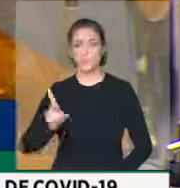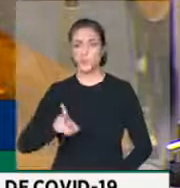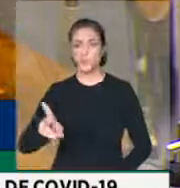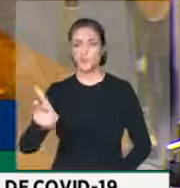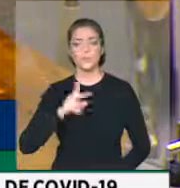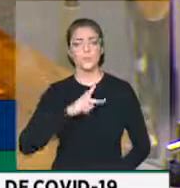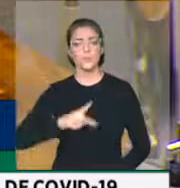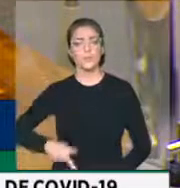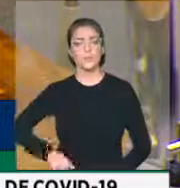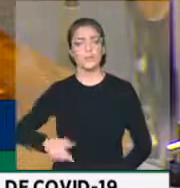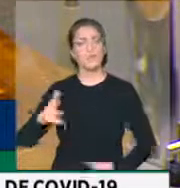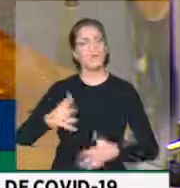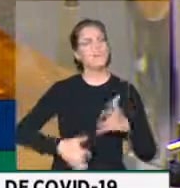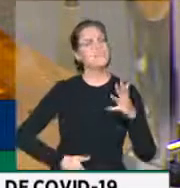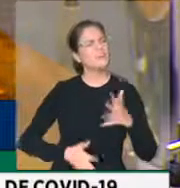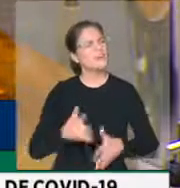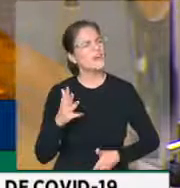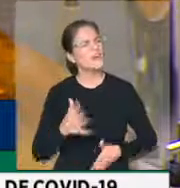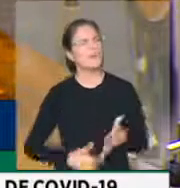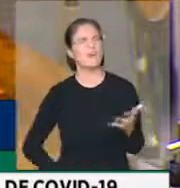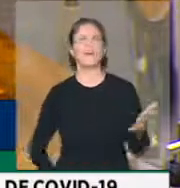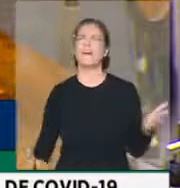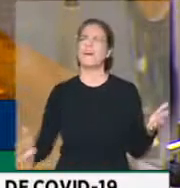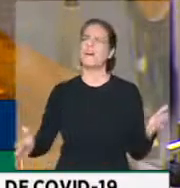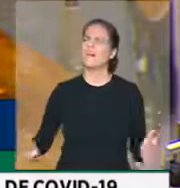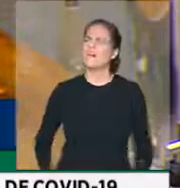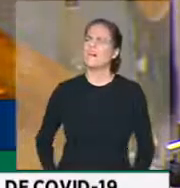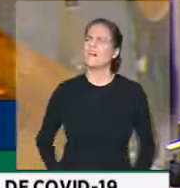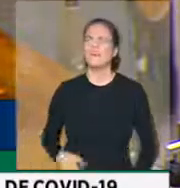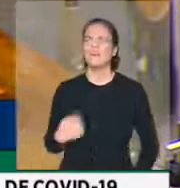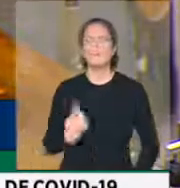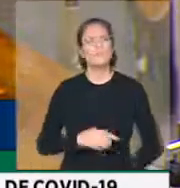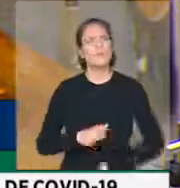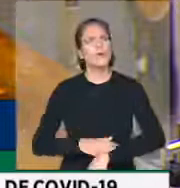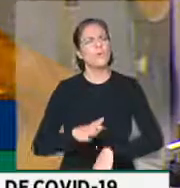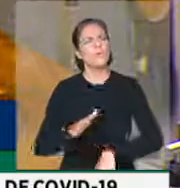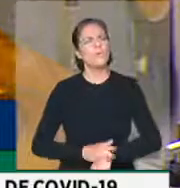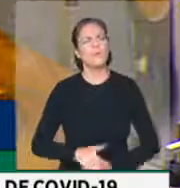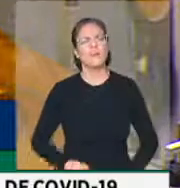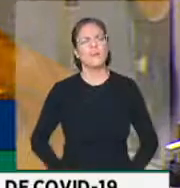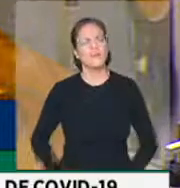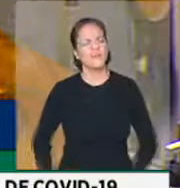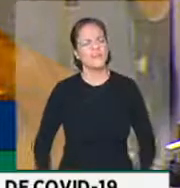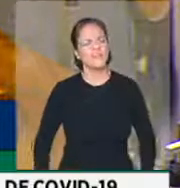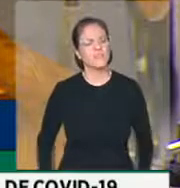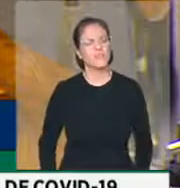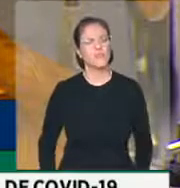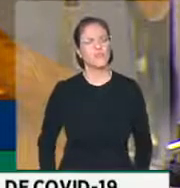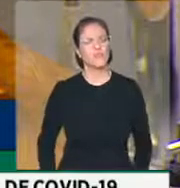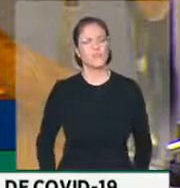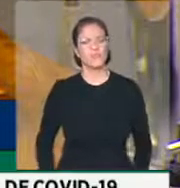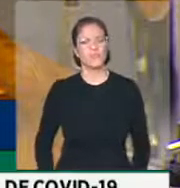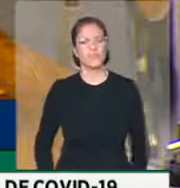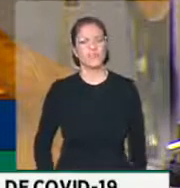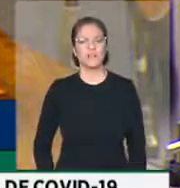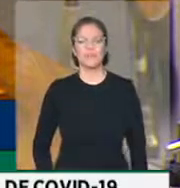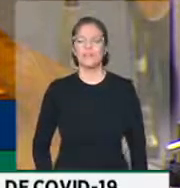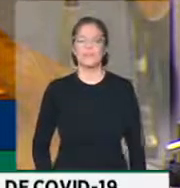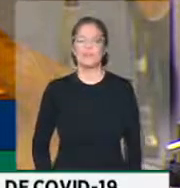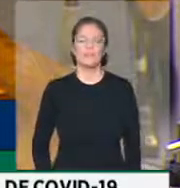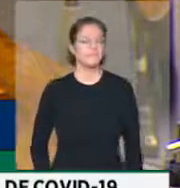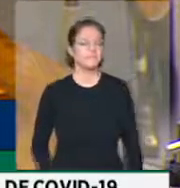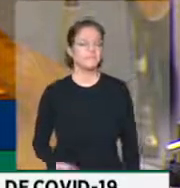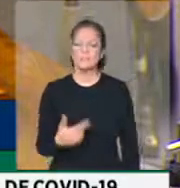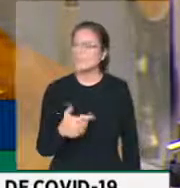da República, atrapalhando esse momento que nós estamos vivendo. Esse momento, presidente, não seria um momento de oposição